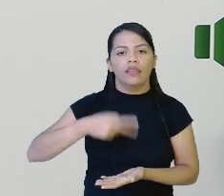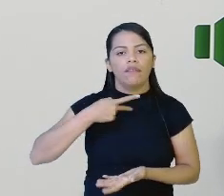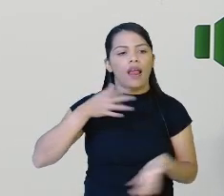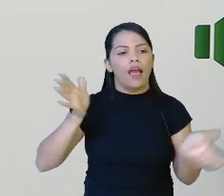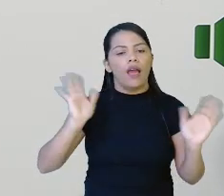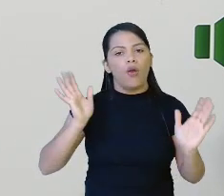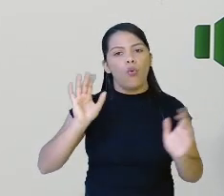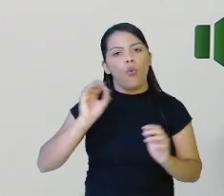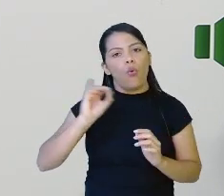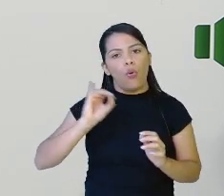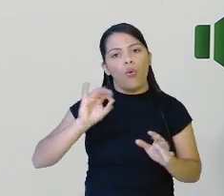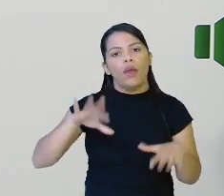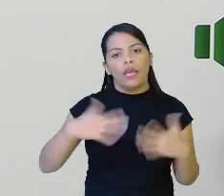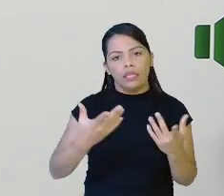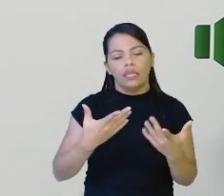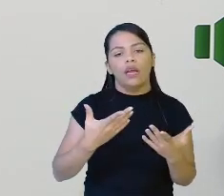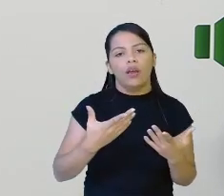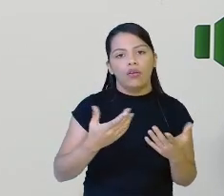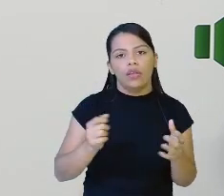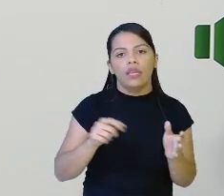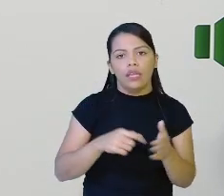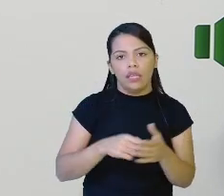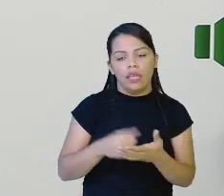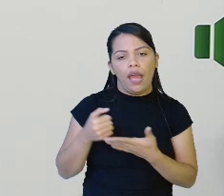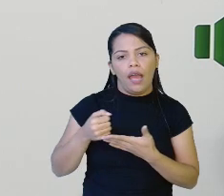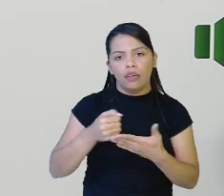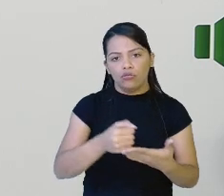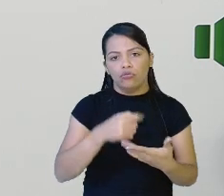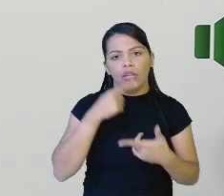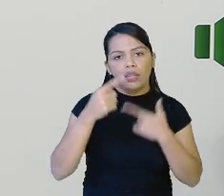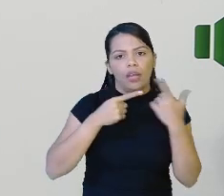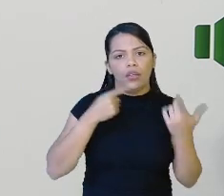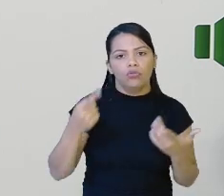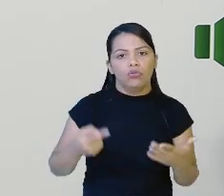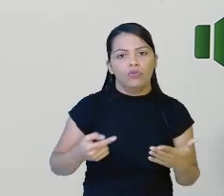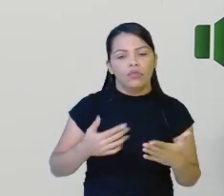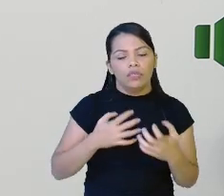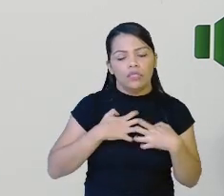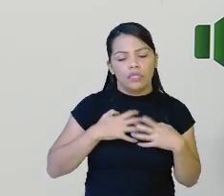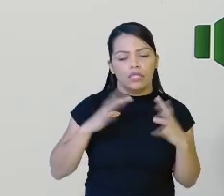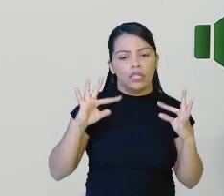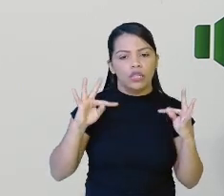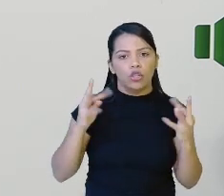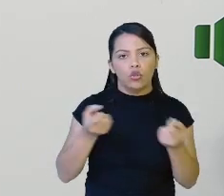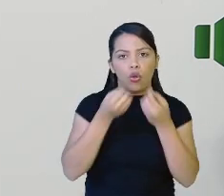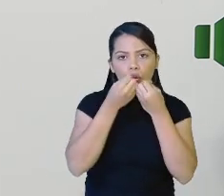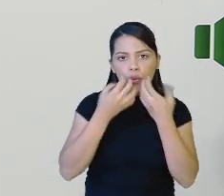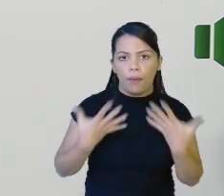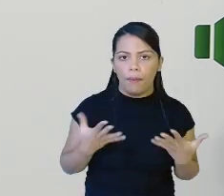tua dúvida, tá certo? Então é isso aí, fiquem todos bem, mas não sai daí que as